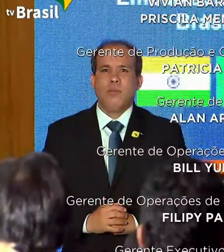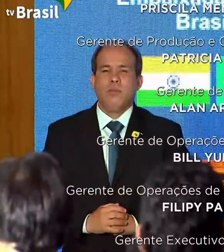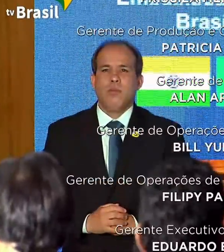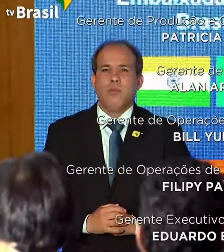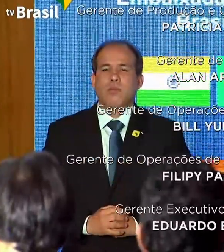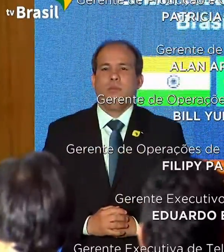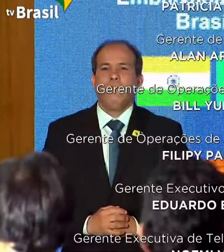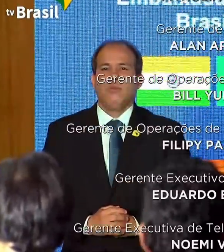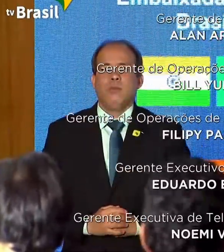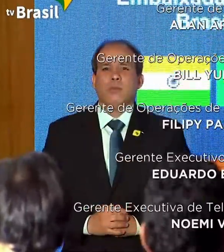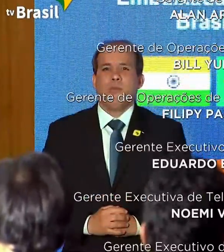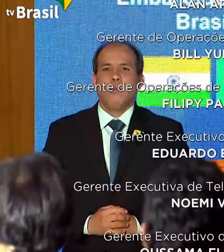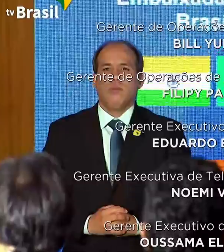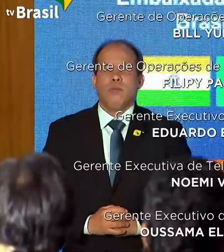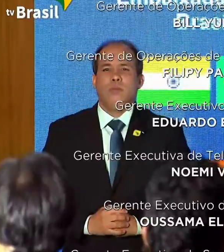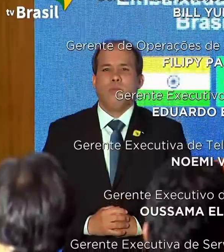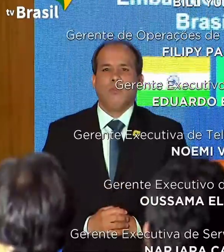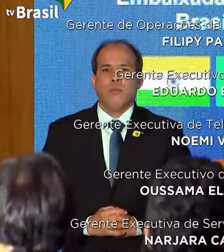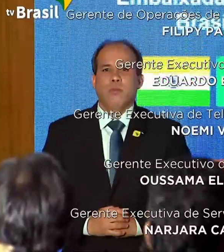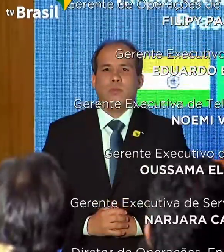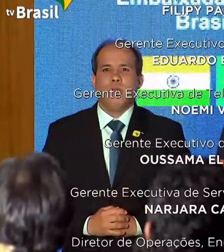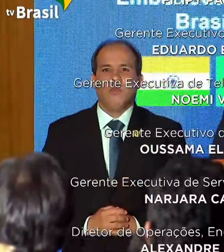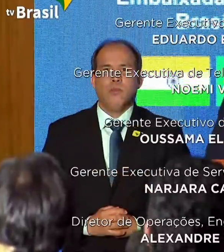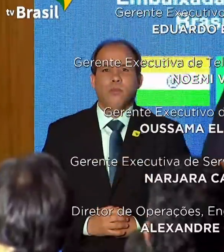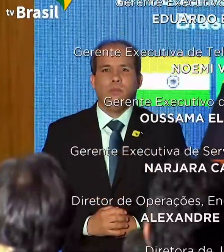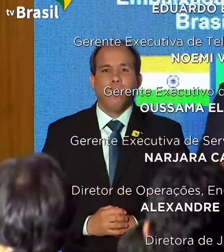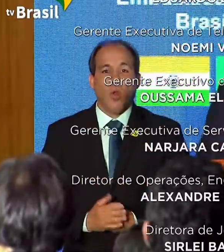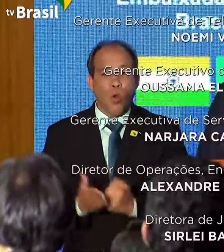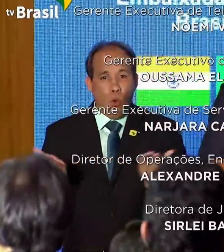amo Eu